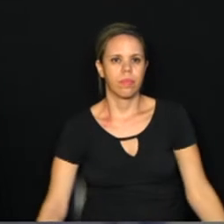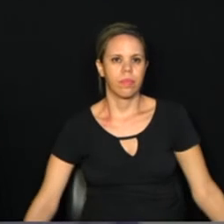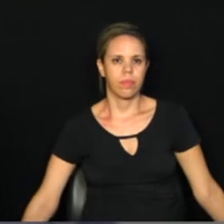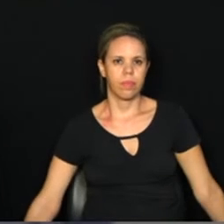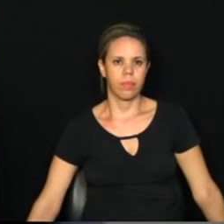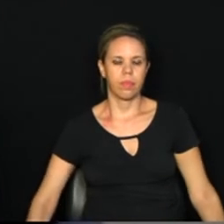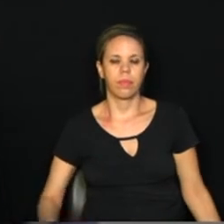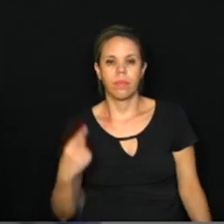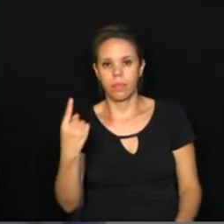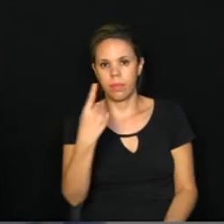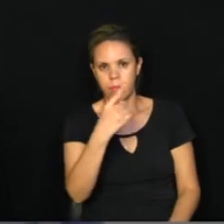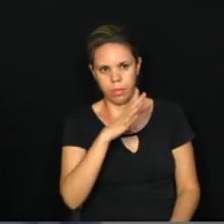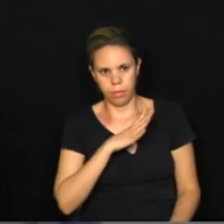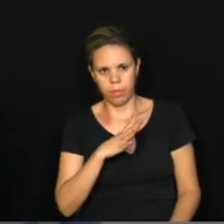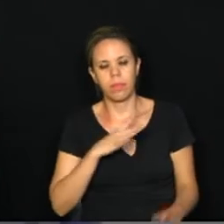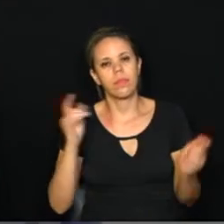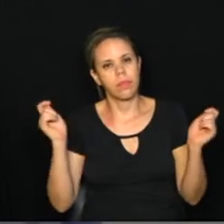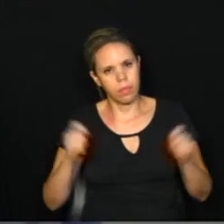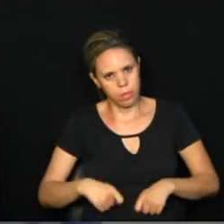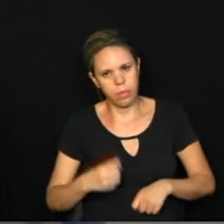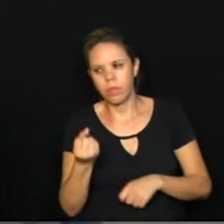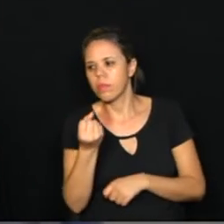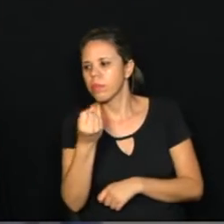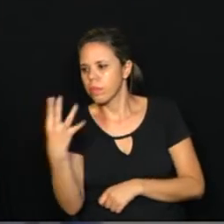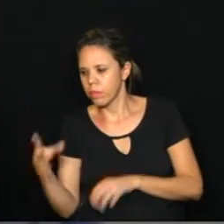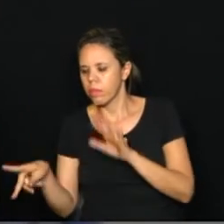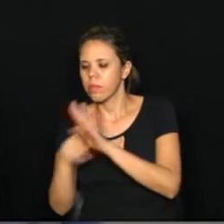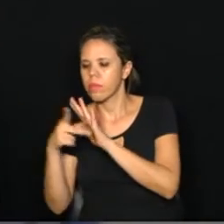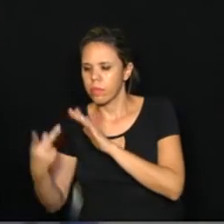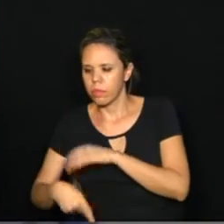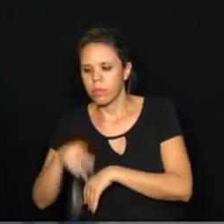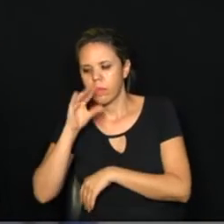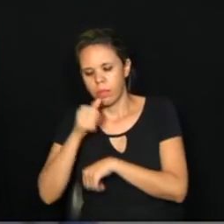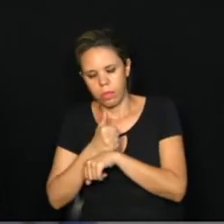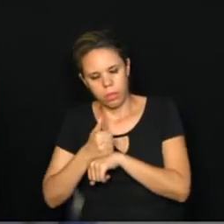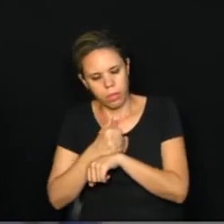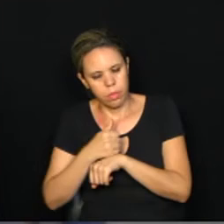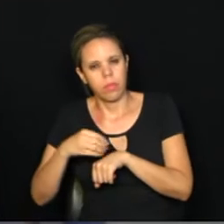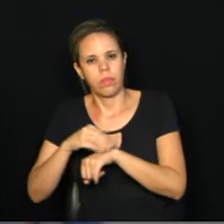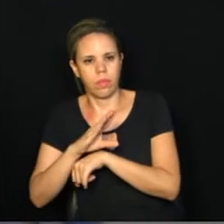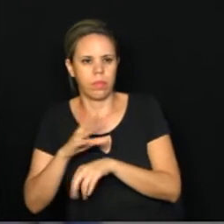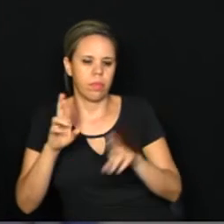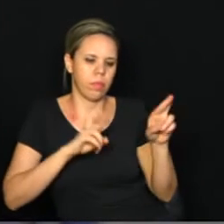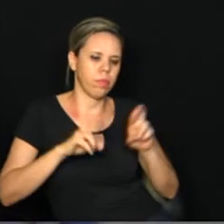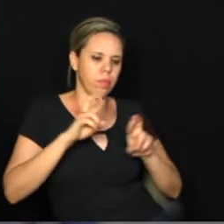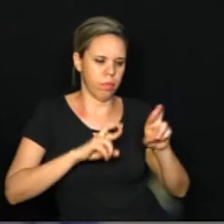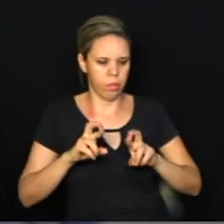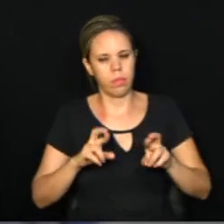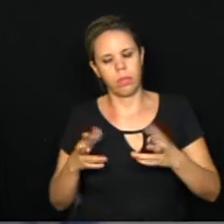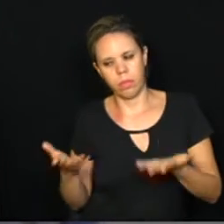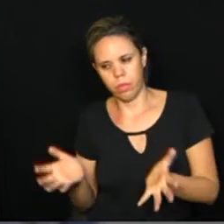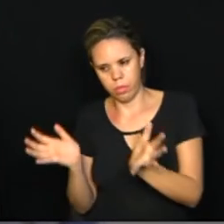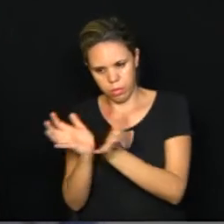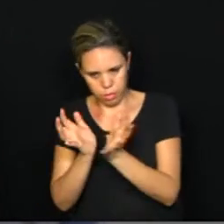Cada cidade possui o seu quadro próprio, os municípios, para esse monitoramento e equipes de plantão 24